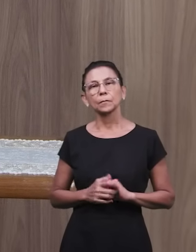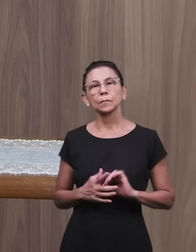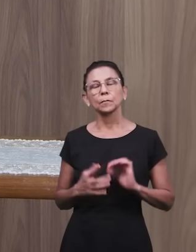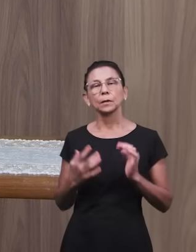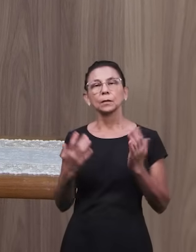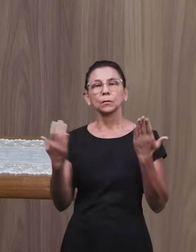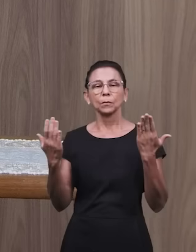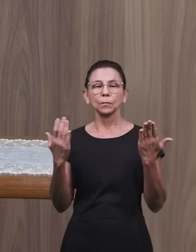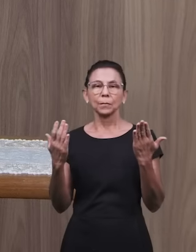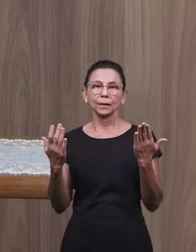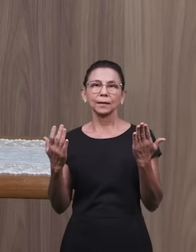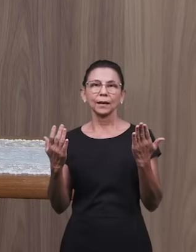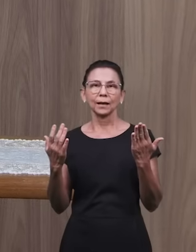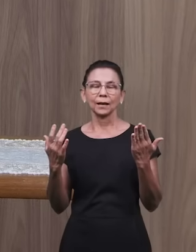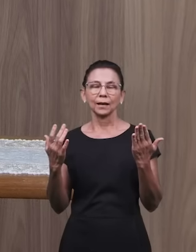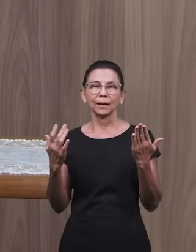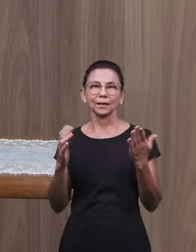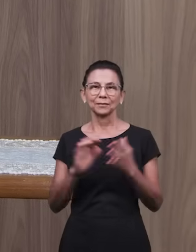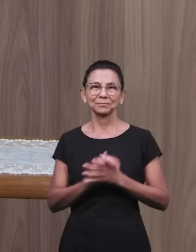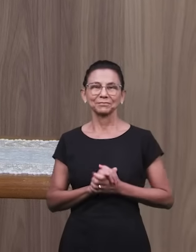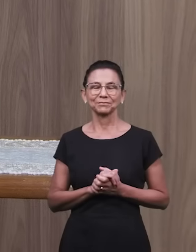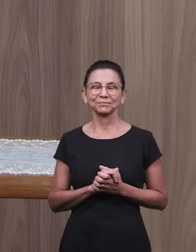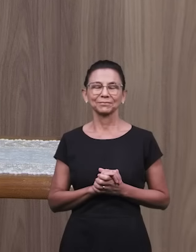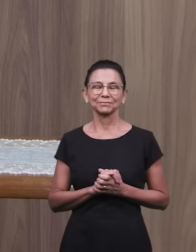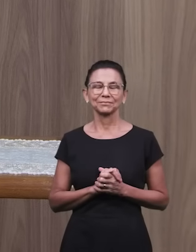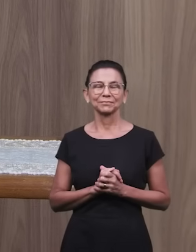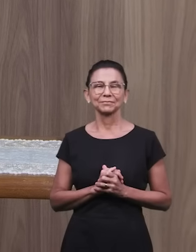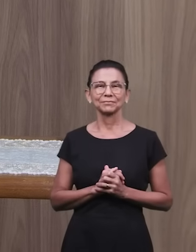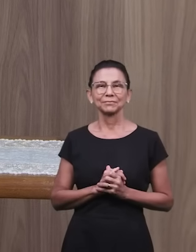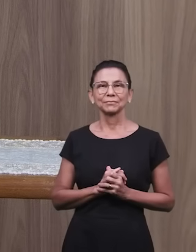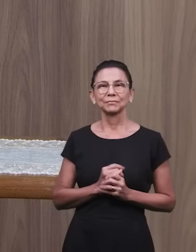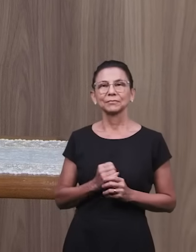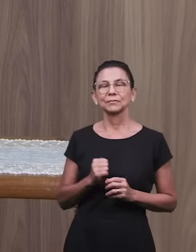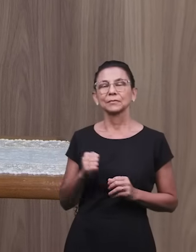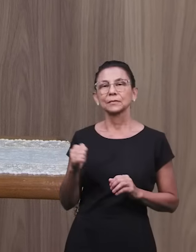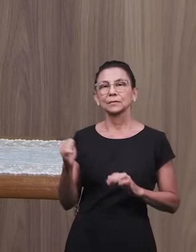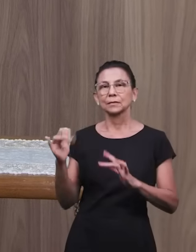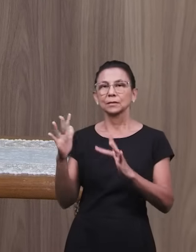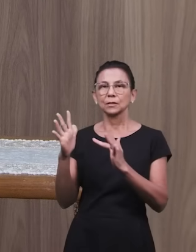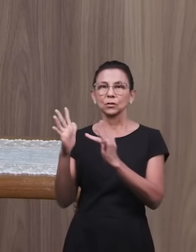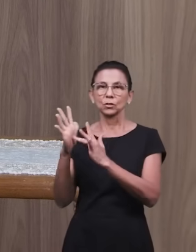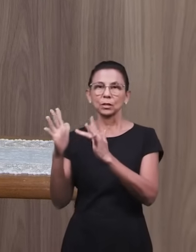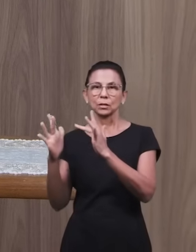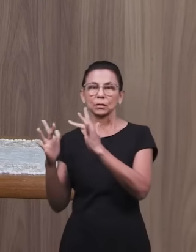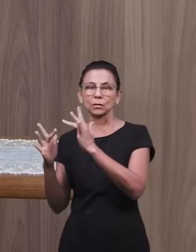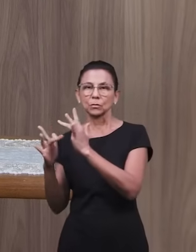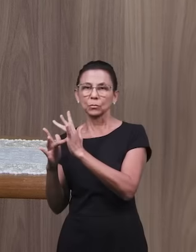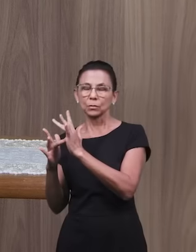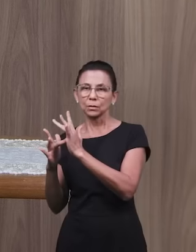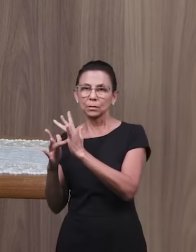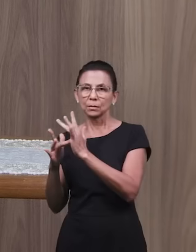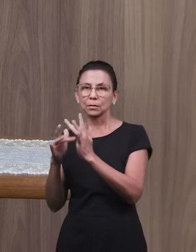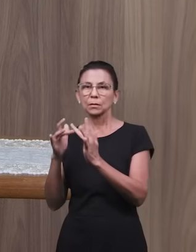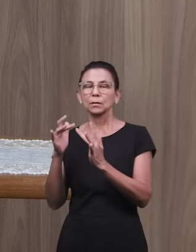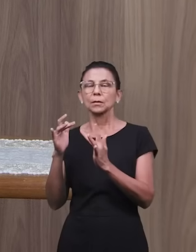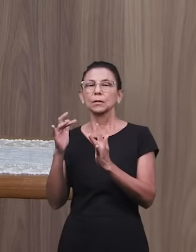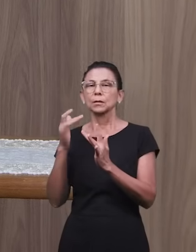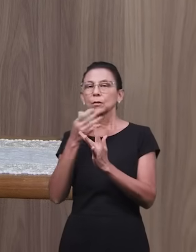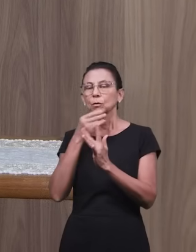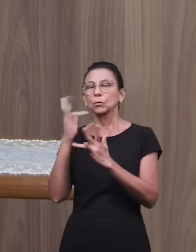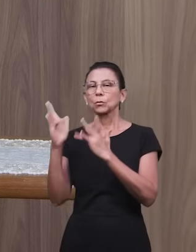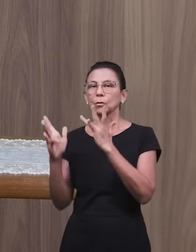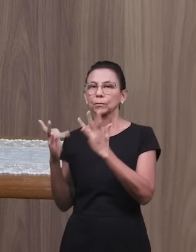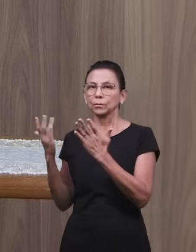como será o encontro de Jesus, o noivo, com a igreja